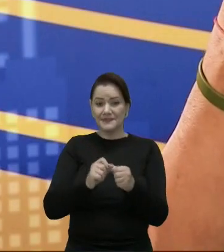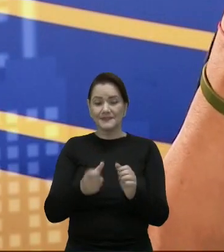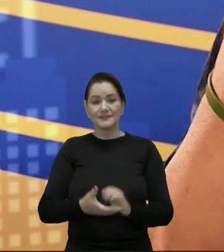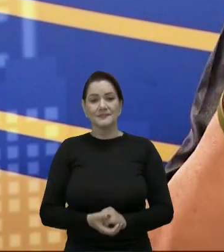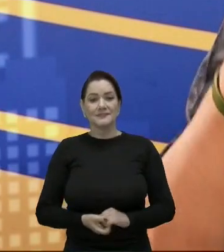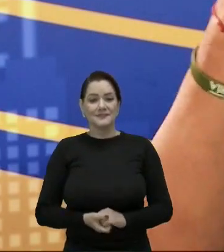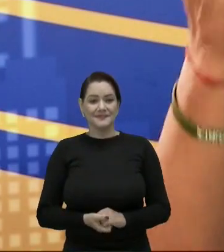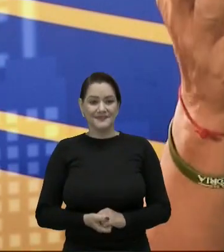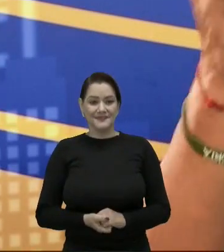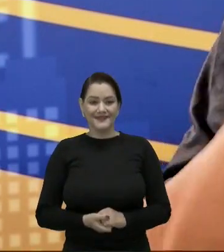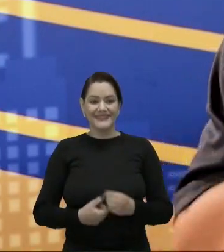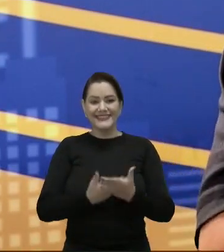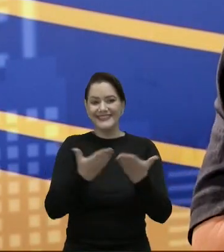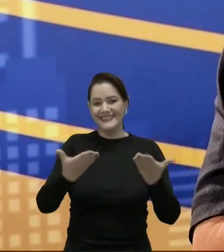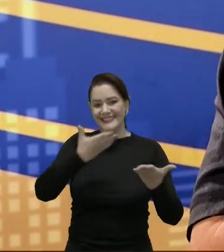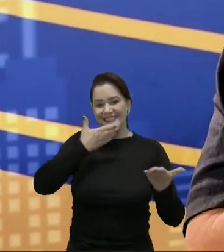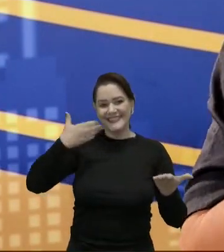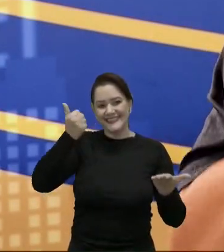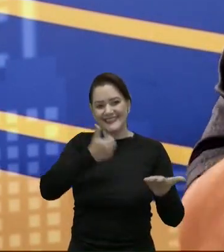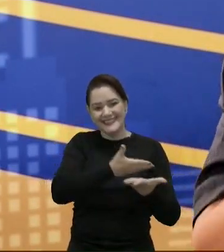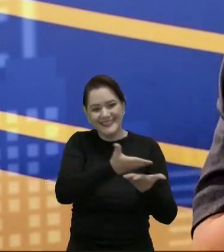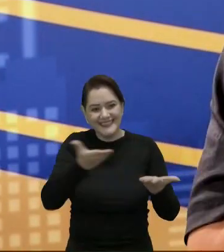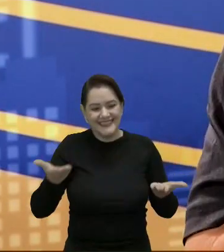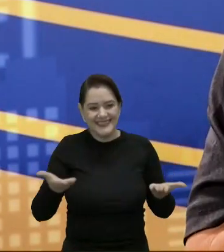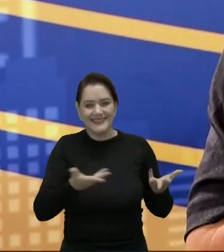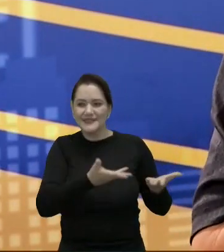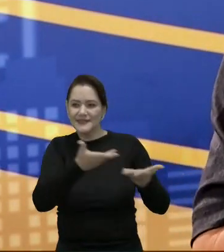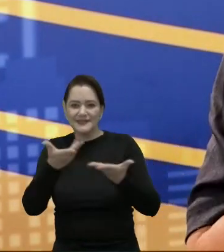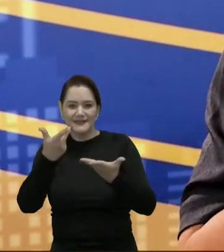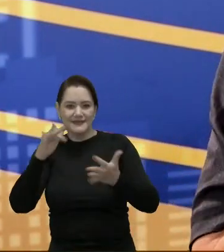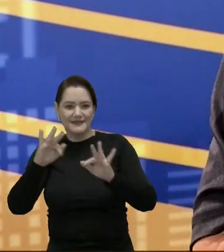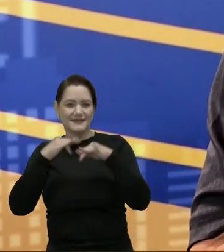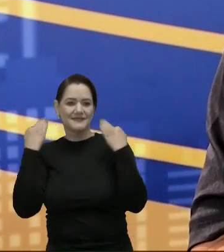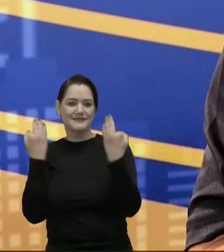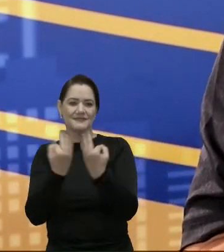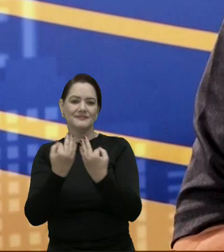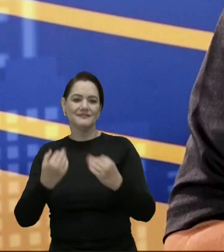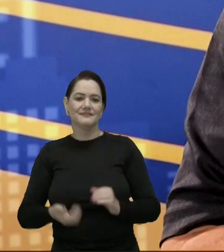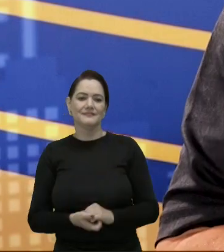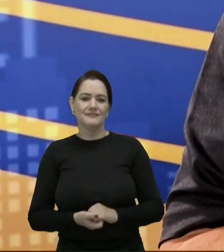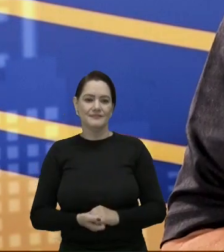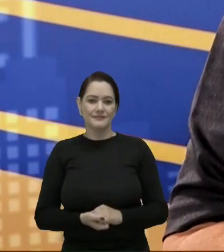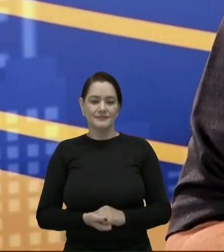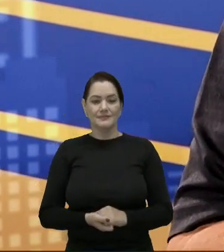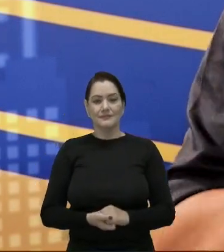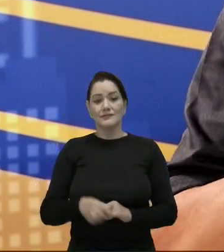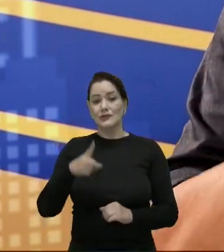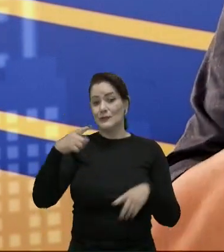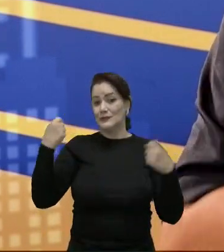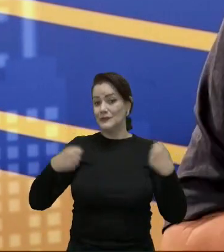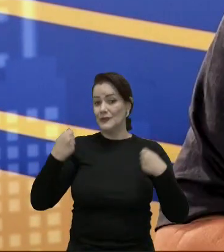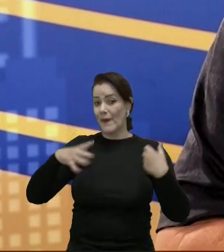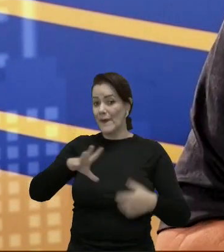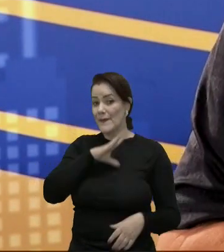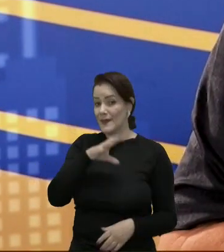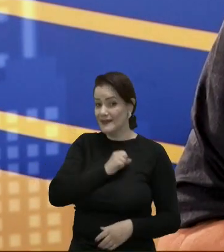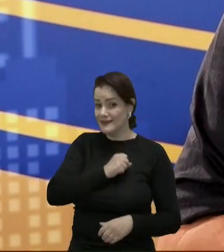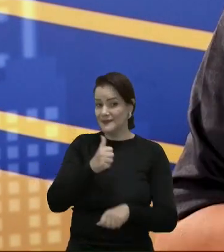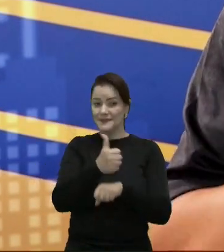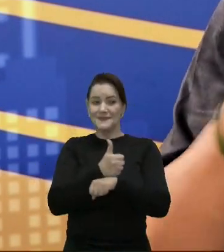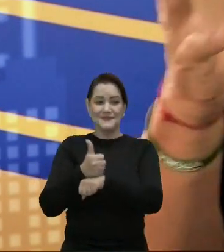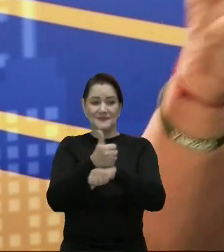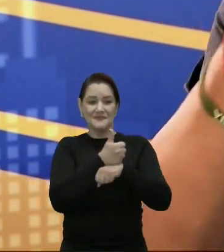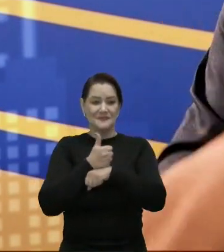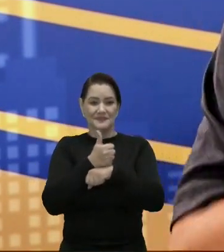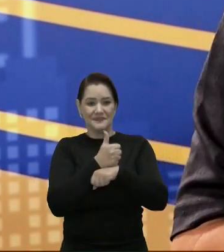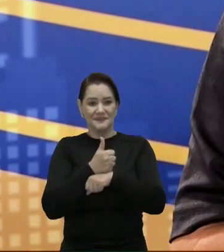para dar o melhor para o quê? Levar para sua família. Mas para levar para sua família, você precisa amar a sua profissão.